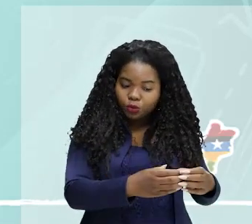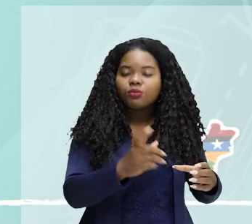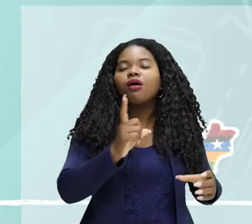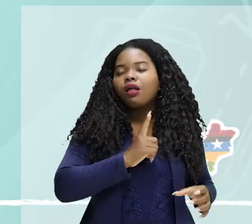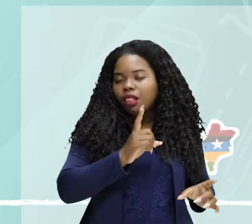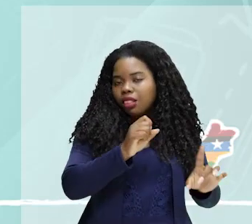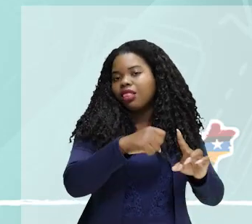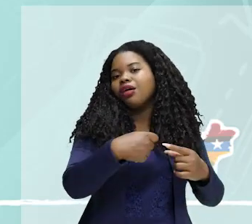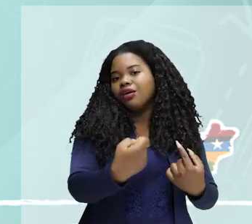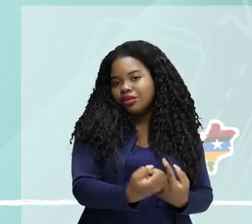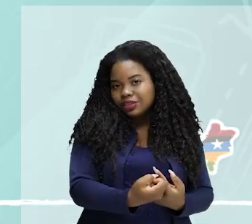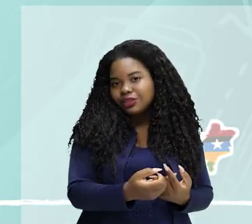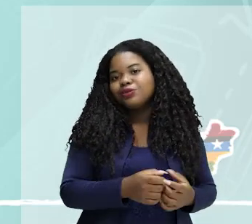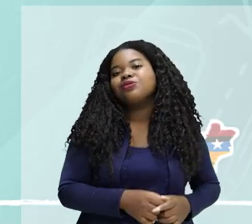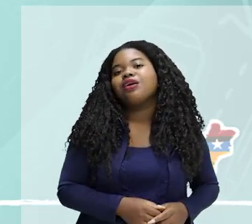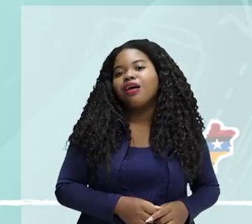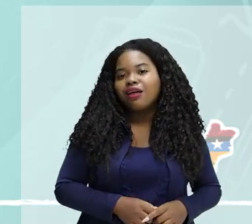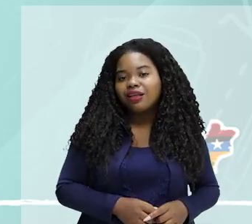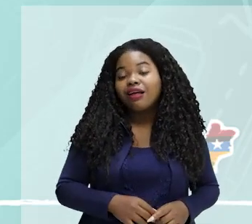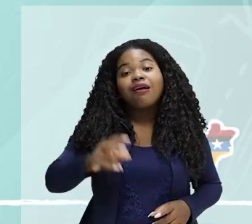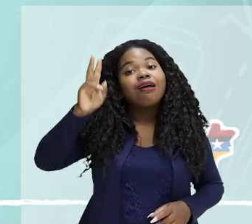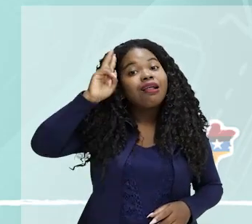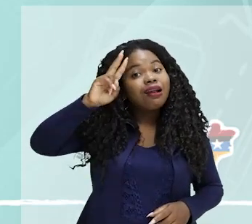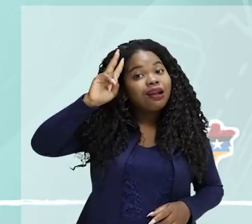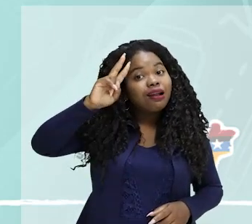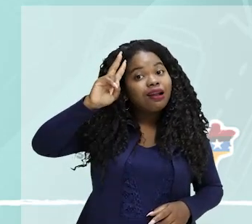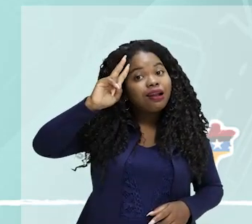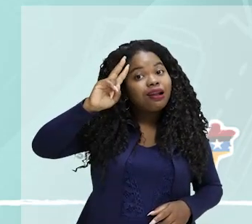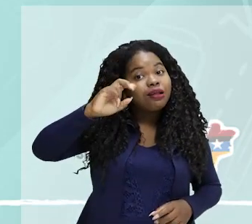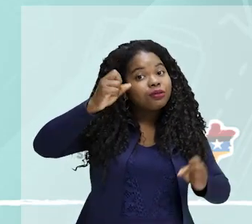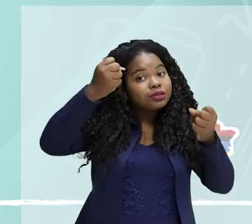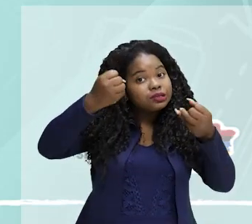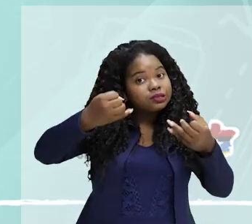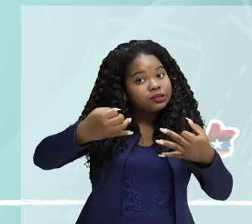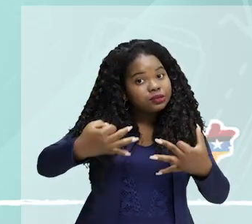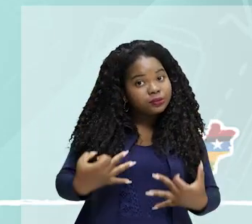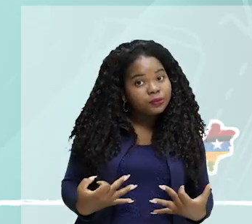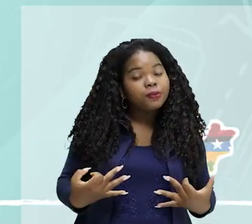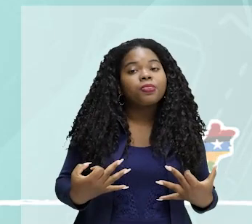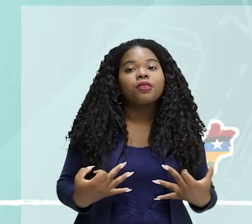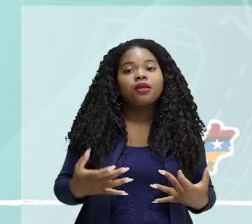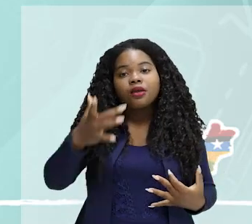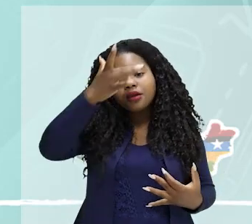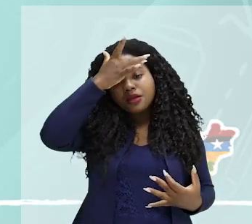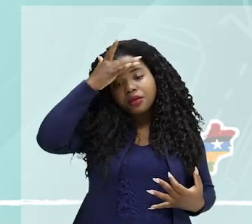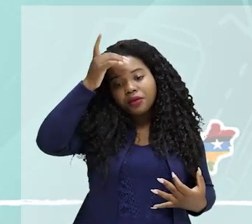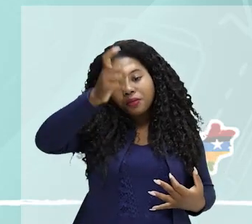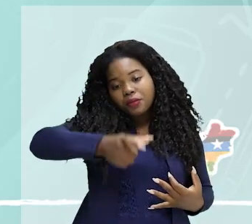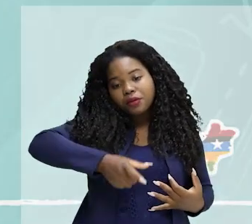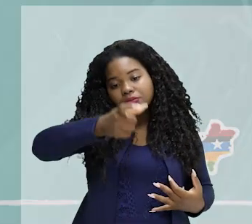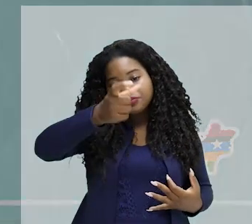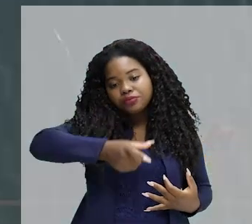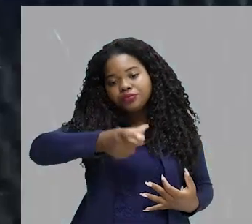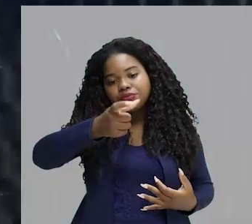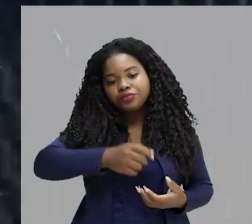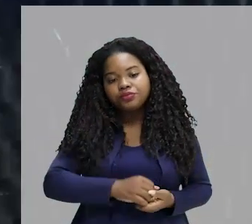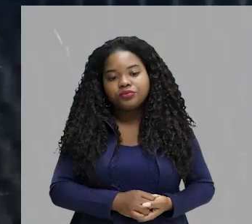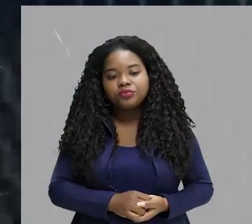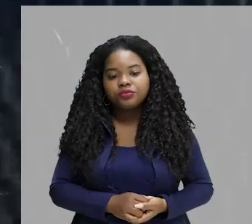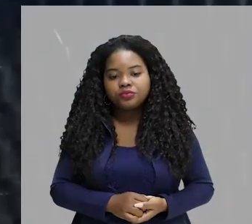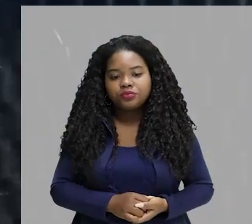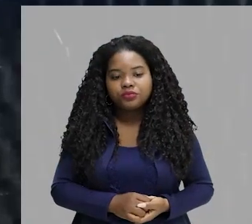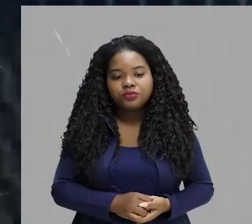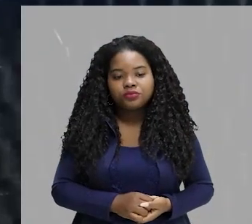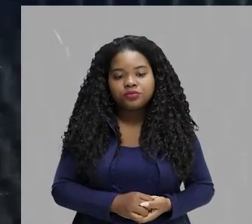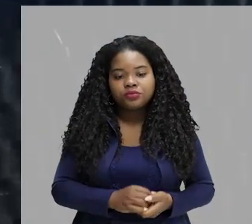na sociedade. Lembra que eu te falei já sobre isso? Que indivíduo ou subjetividade e